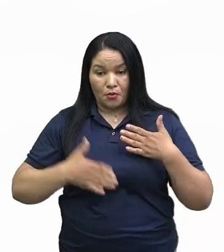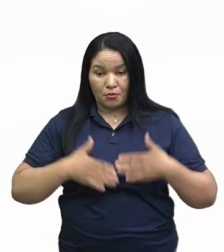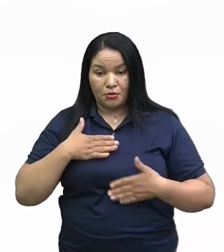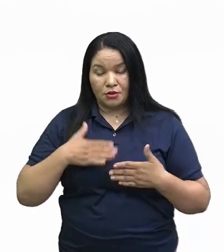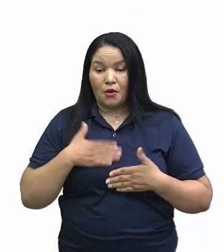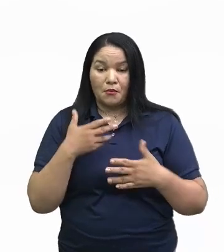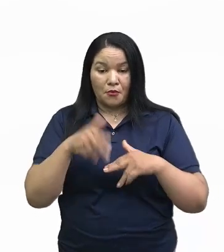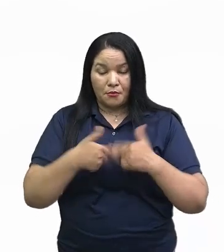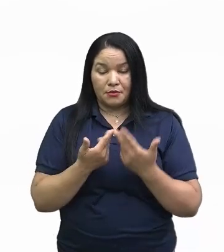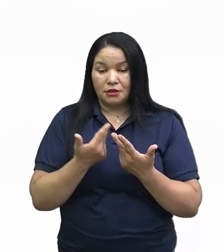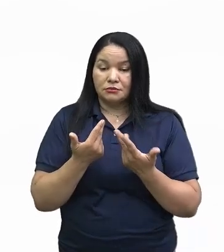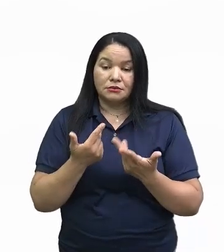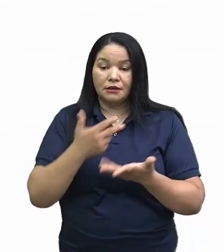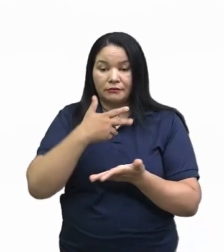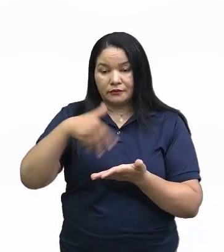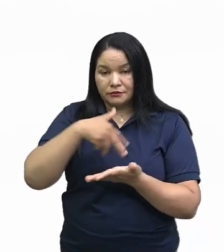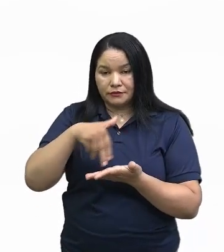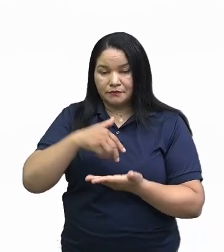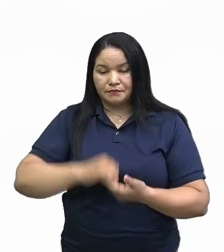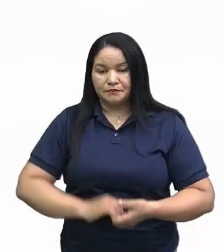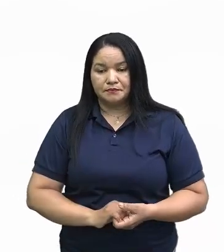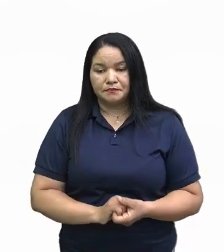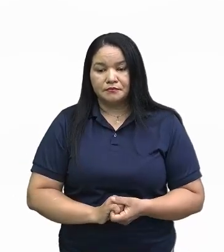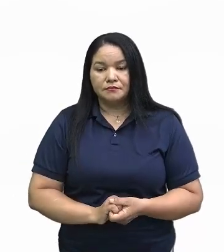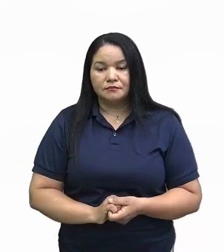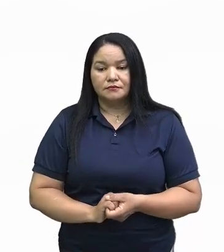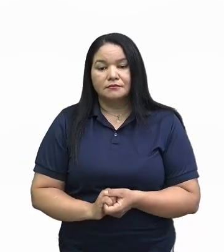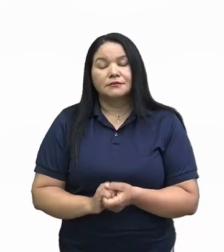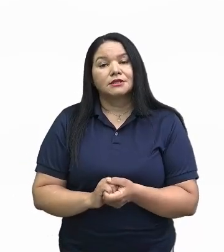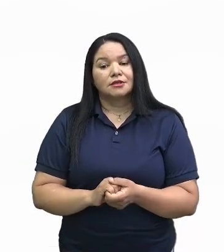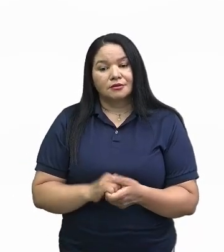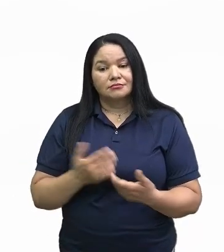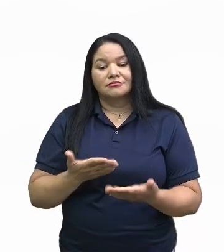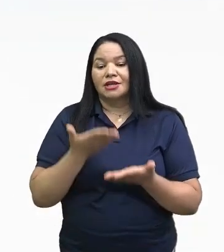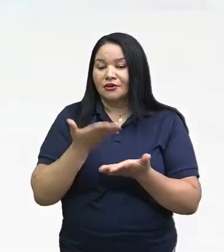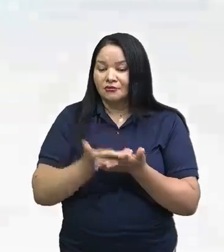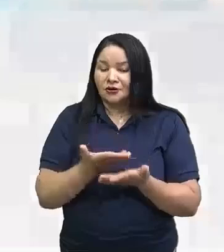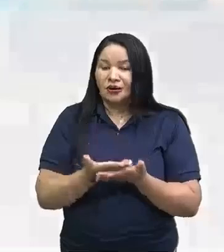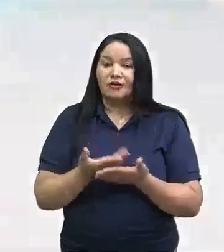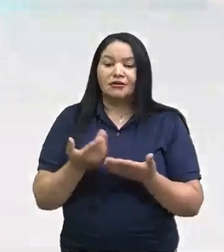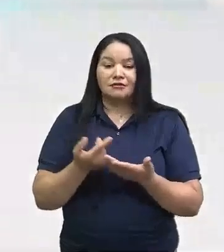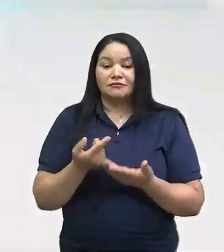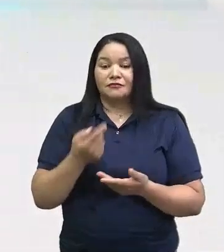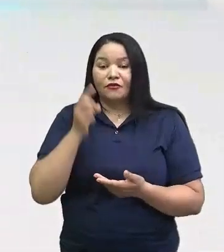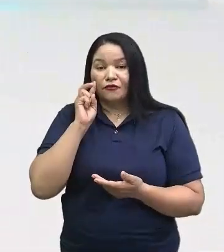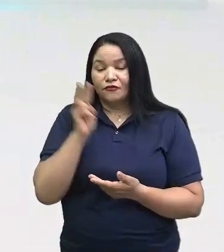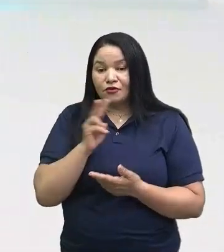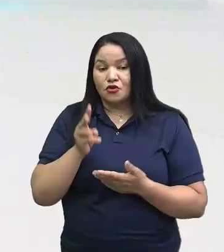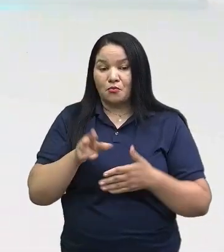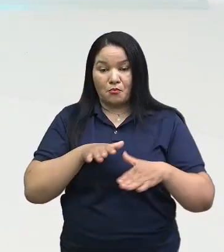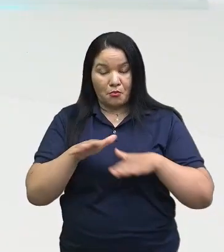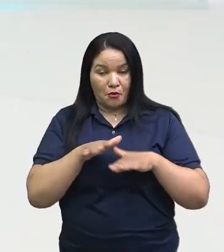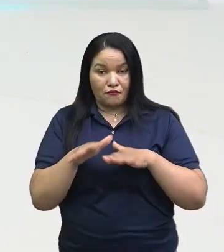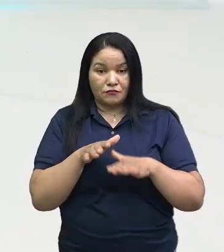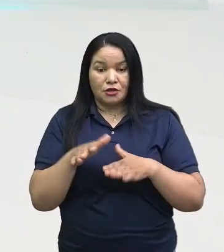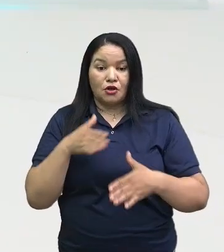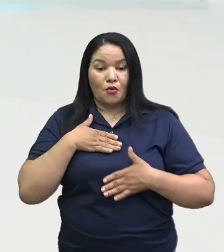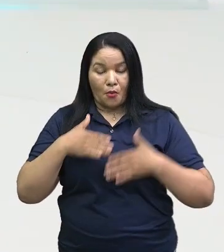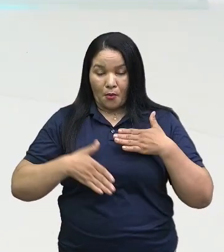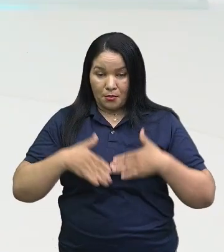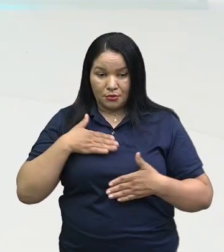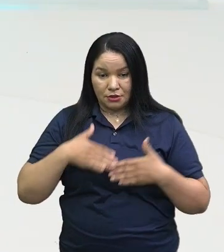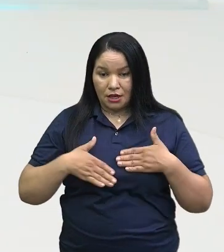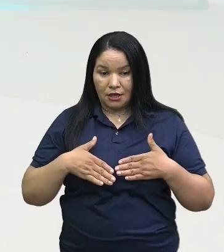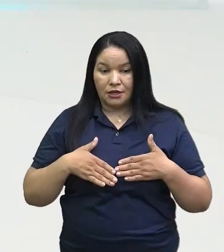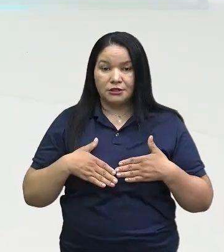da dança. Então, através dessa aula, nós vimos movimentos, através de movimentos